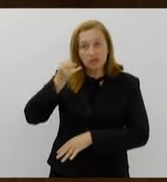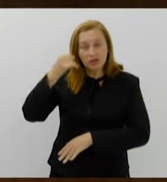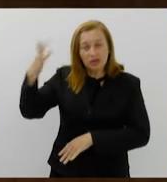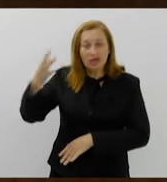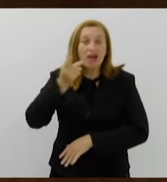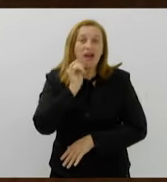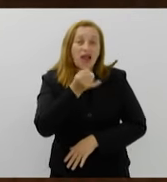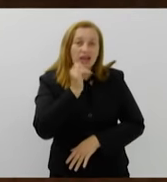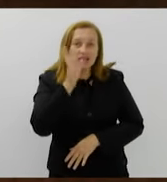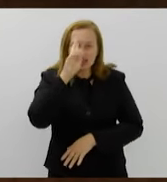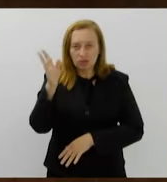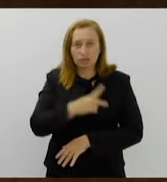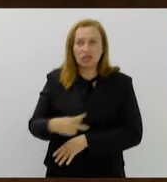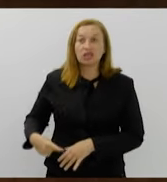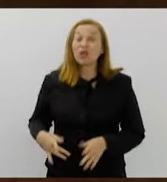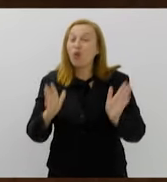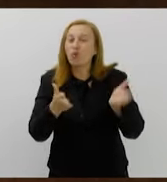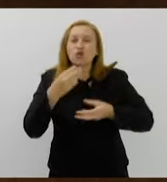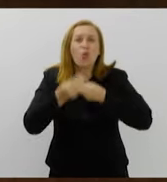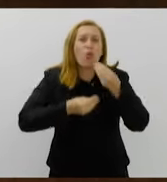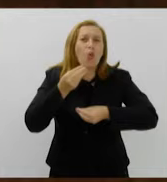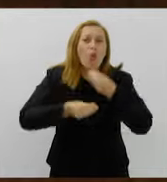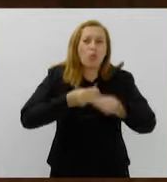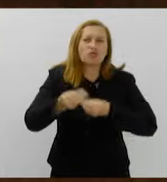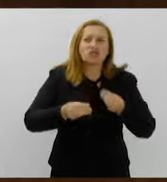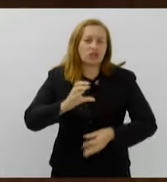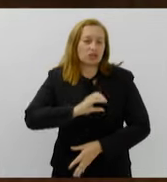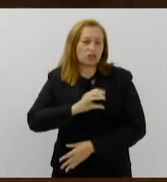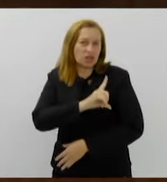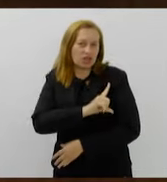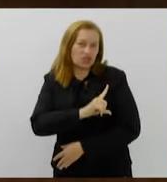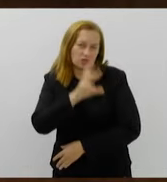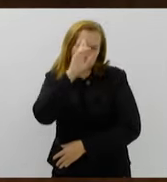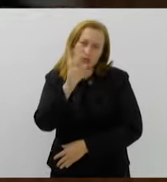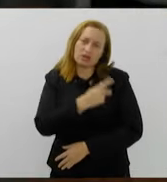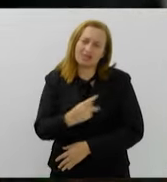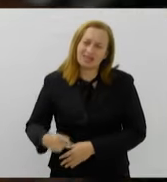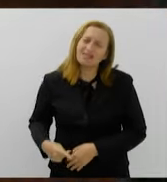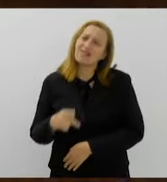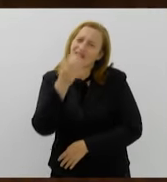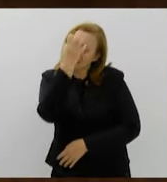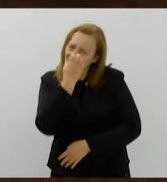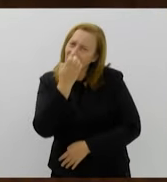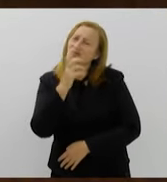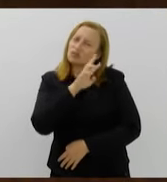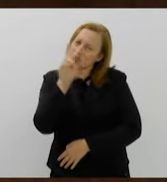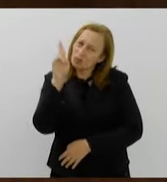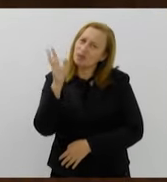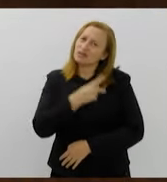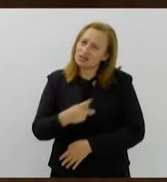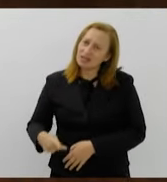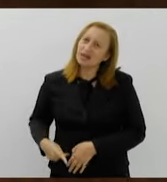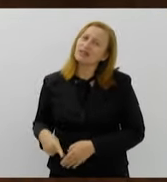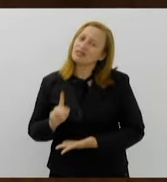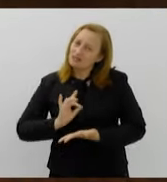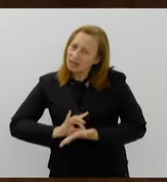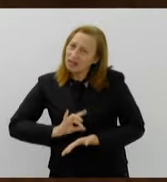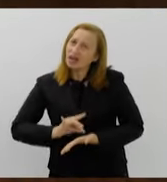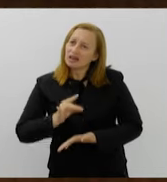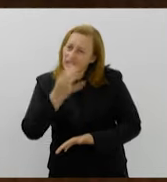Presidente hoje como está a cidade Duque de Caxias Presidente É sério Presidente a coisa